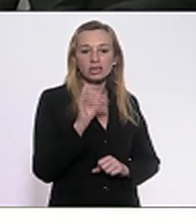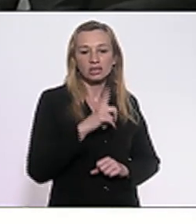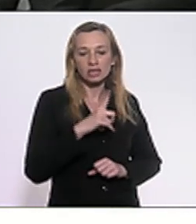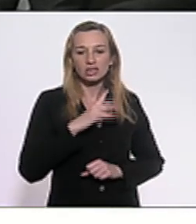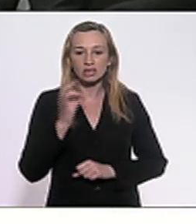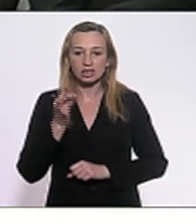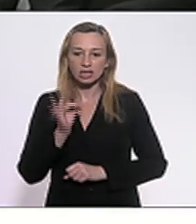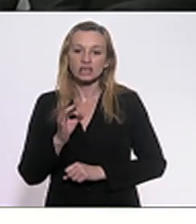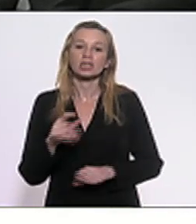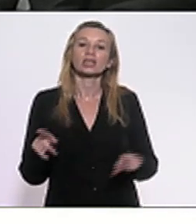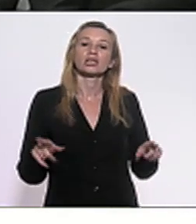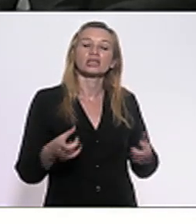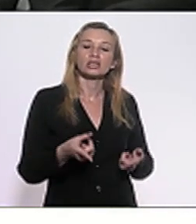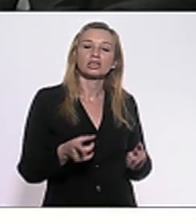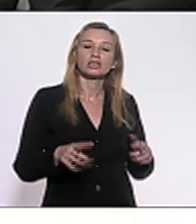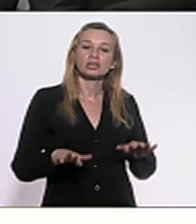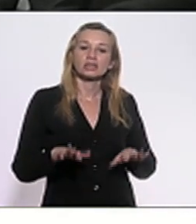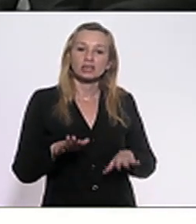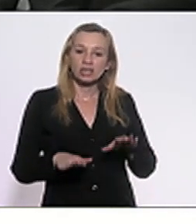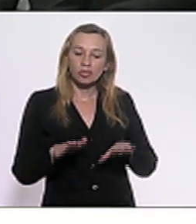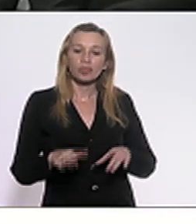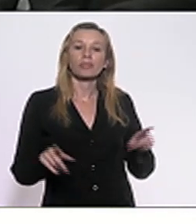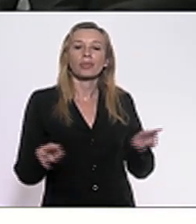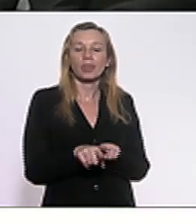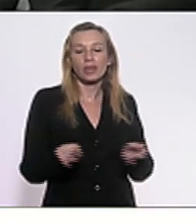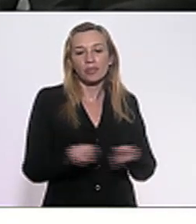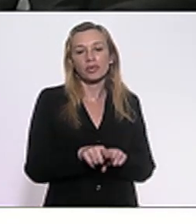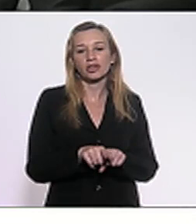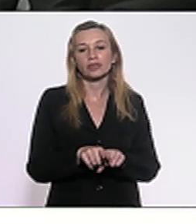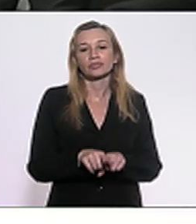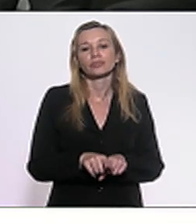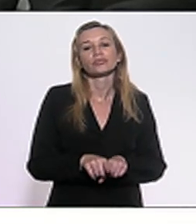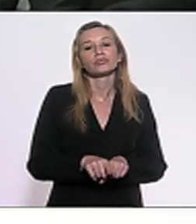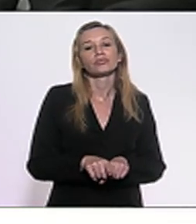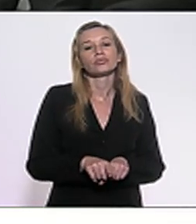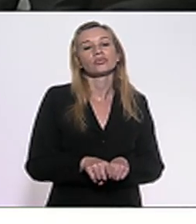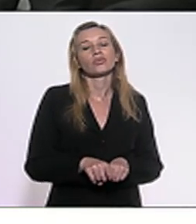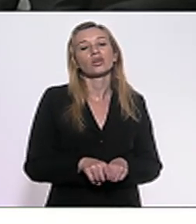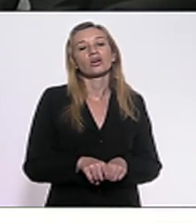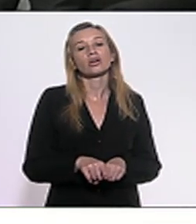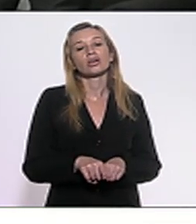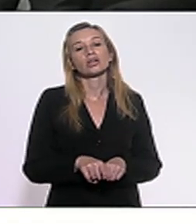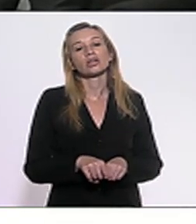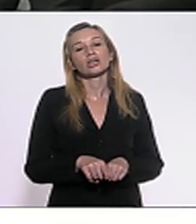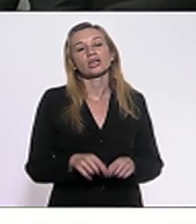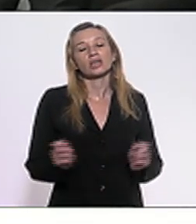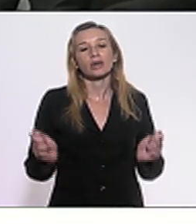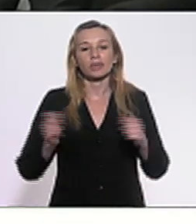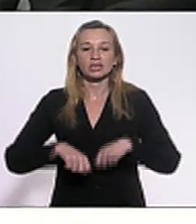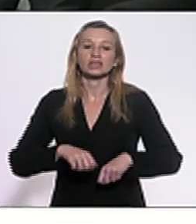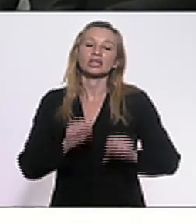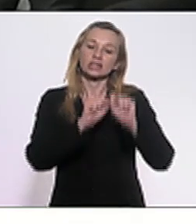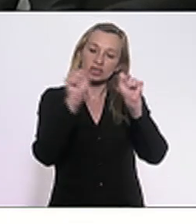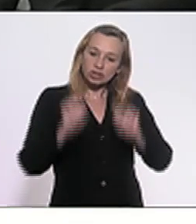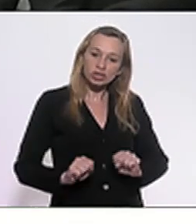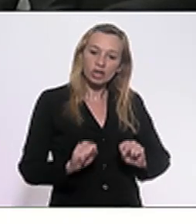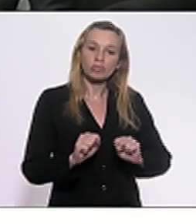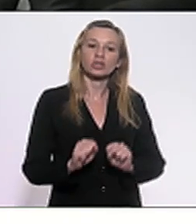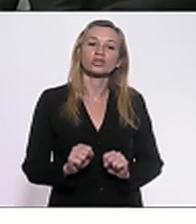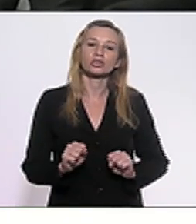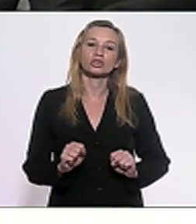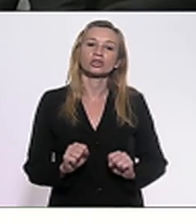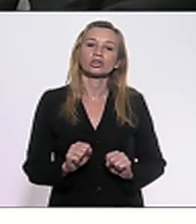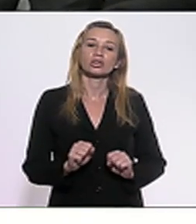depende também de uma maior estruturação enquanto à capacidade de sistemas que a gente